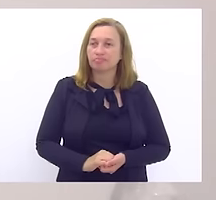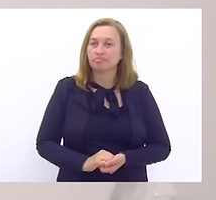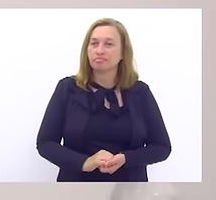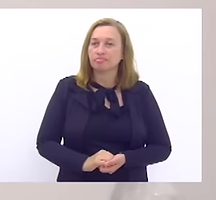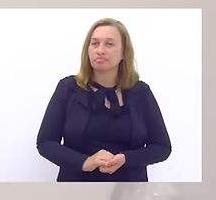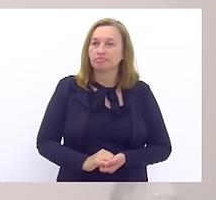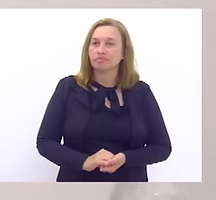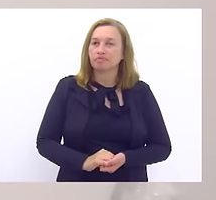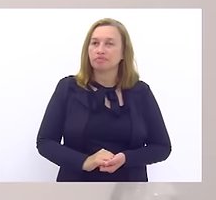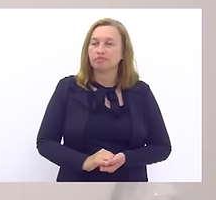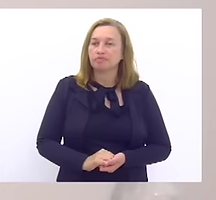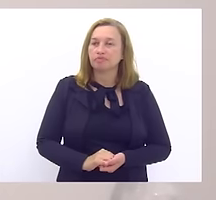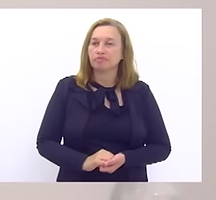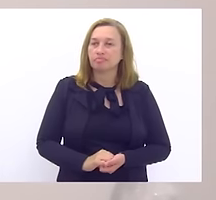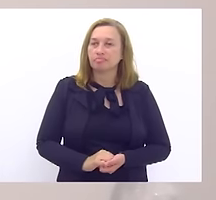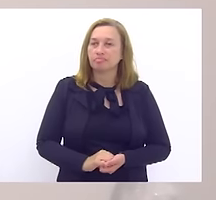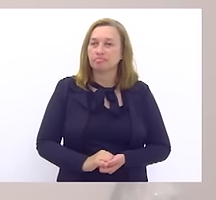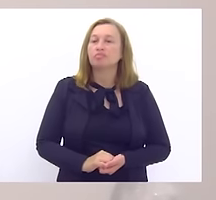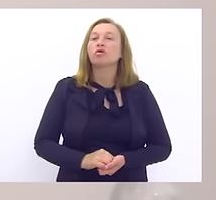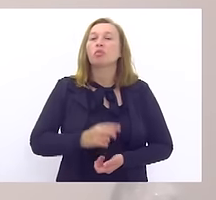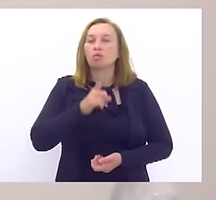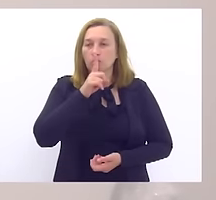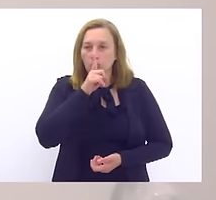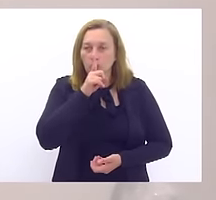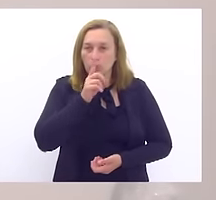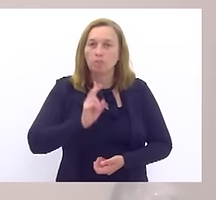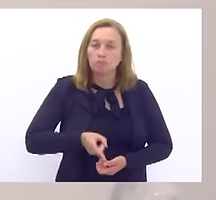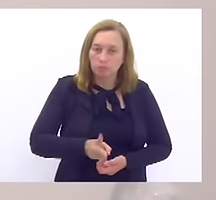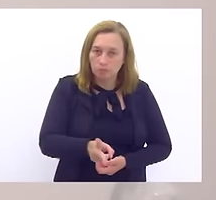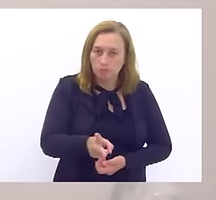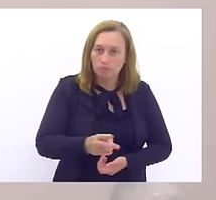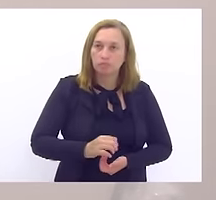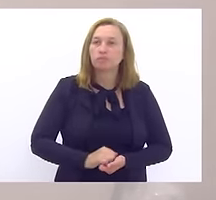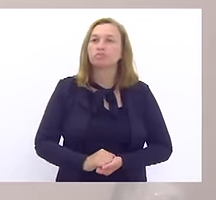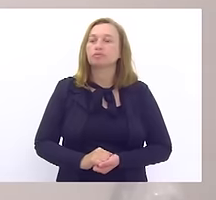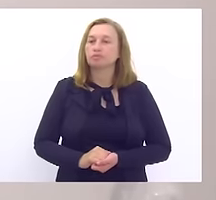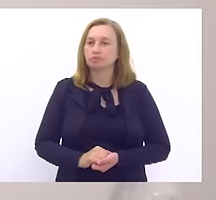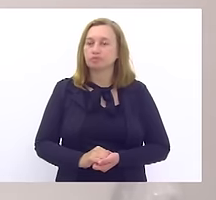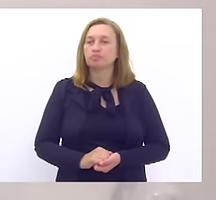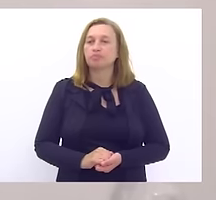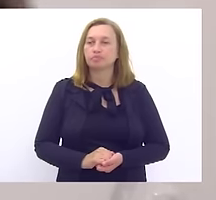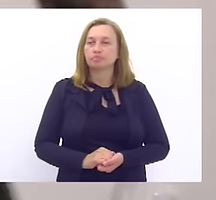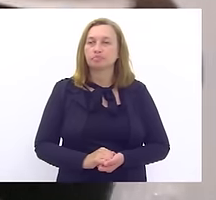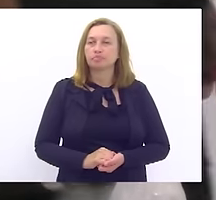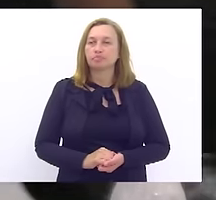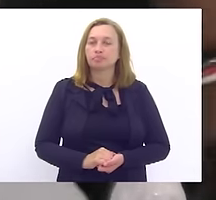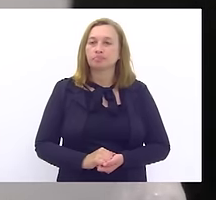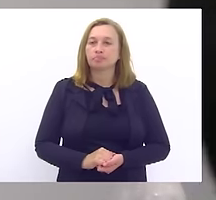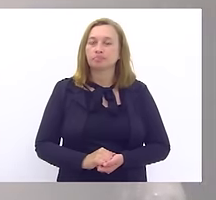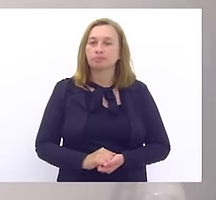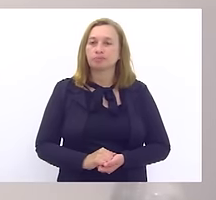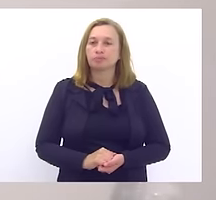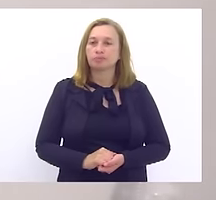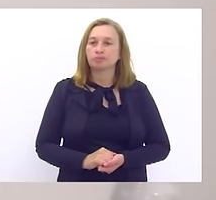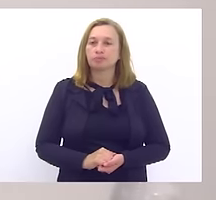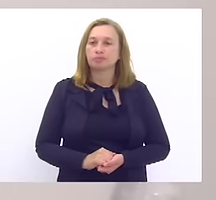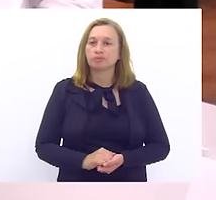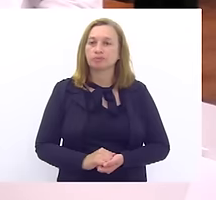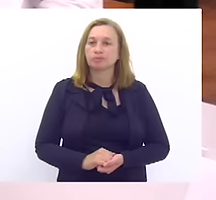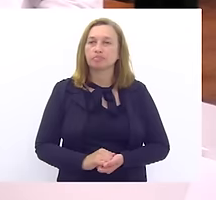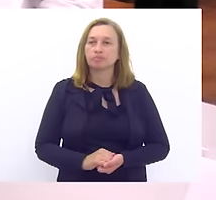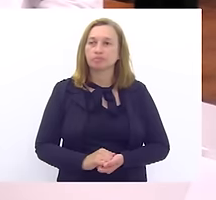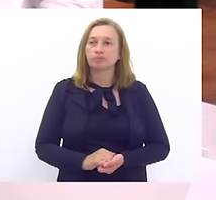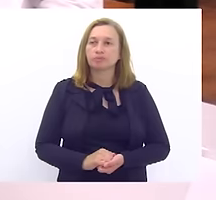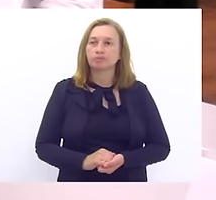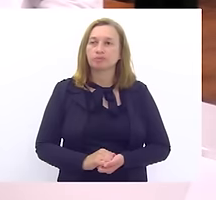todas as perguntas eu vou permanecer em silêncio porque eu não tenho esses dados vai permanecer O silêncio não precisa esticar trazer todos os dados para você